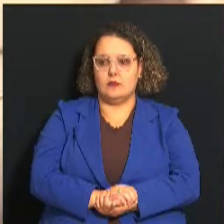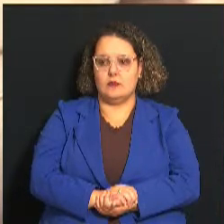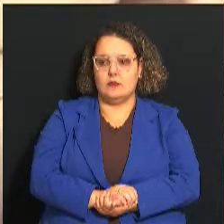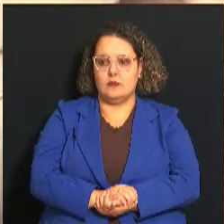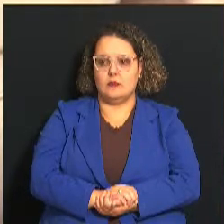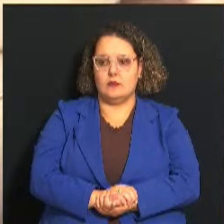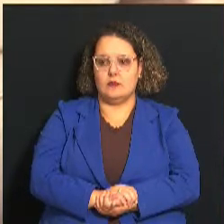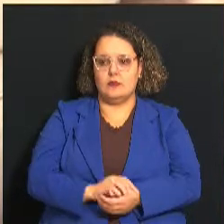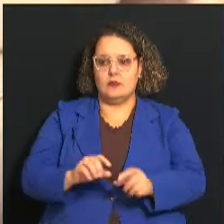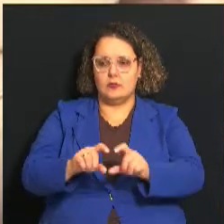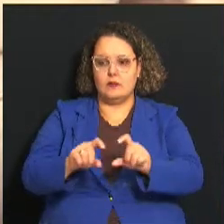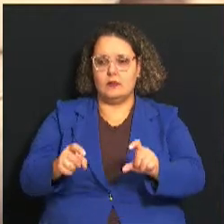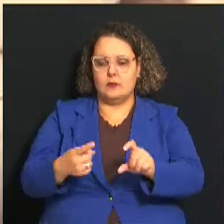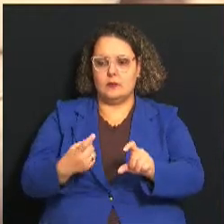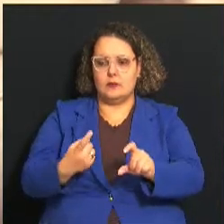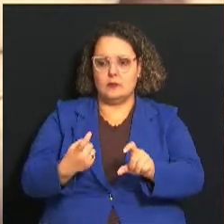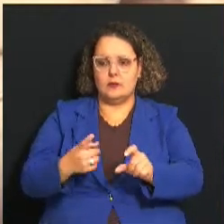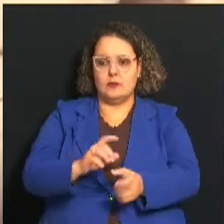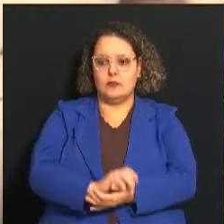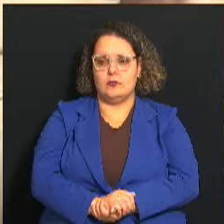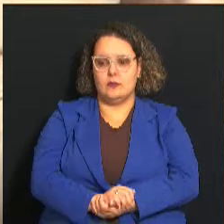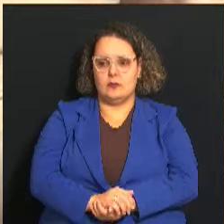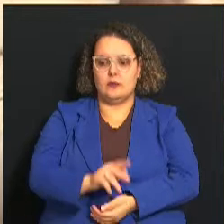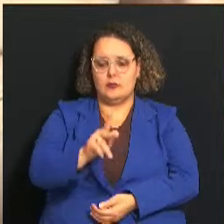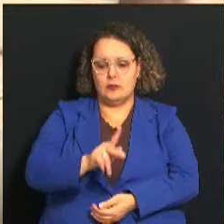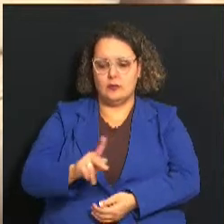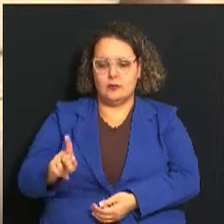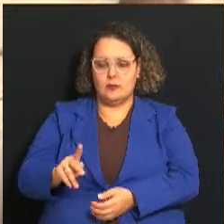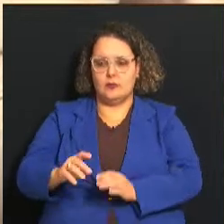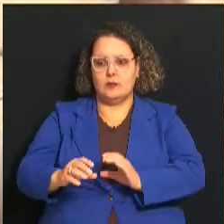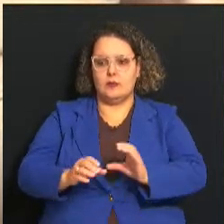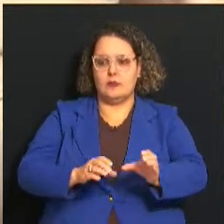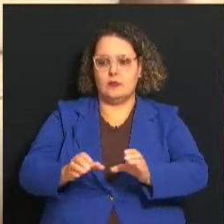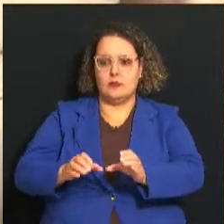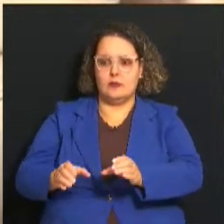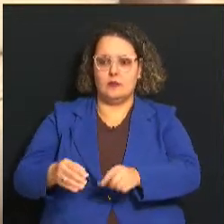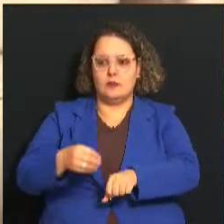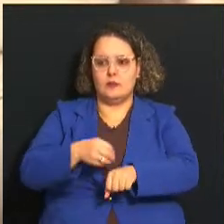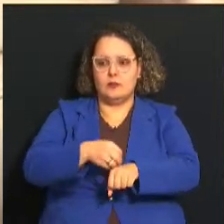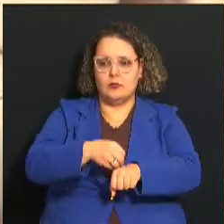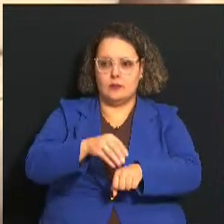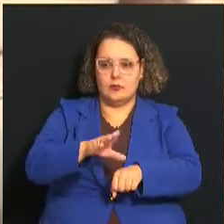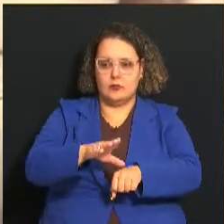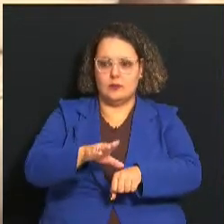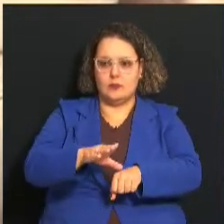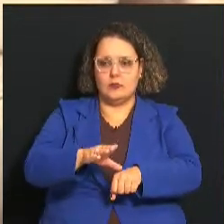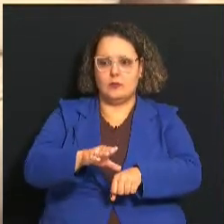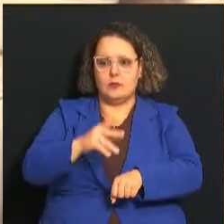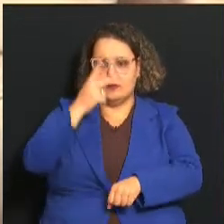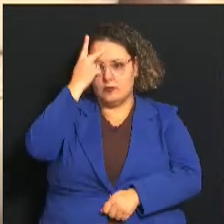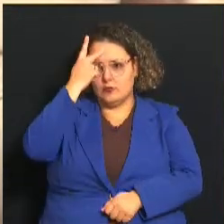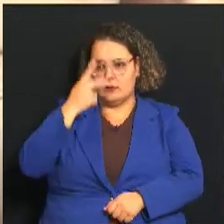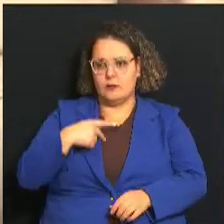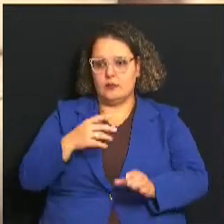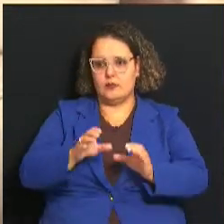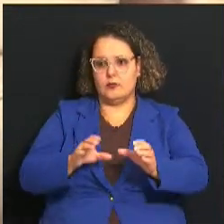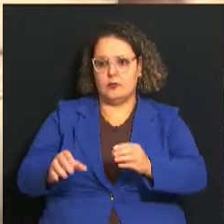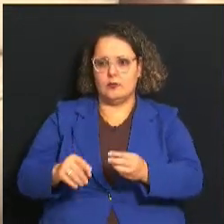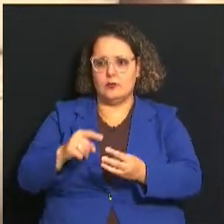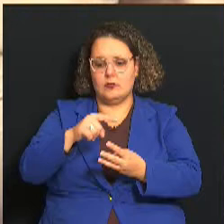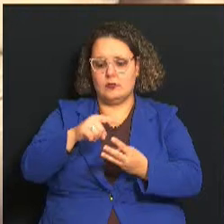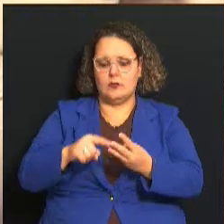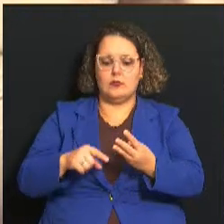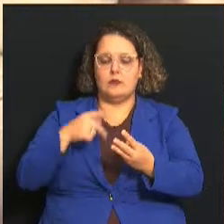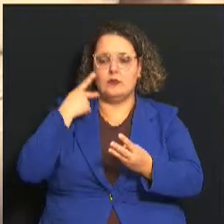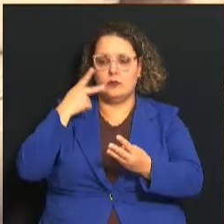Parágrafo único. O vice-coordenador será indicado pelo coordenador e os 3